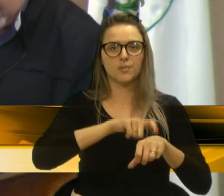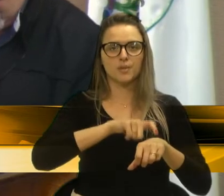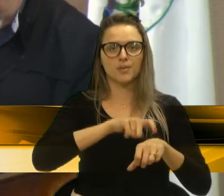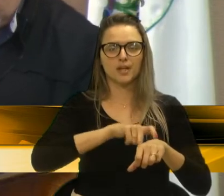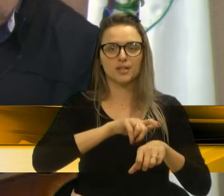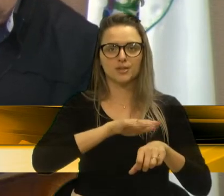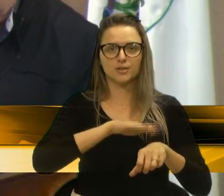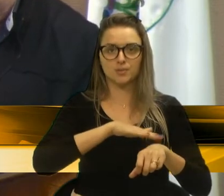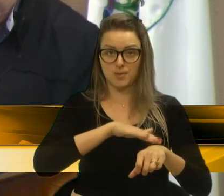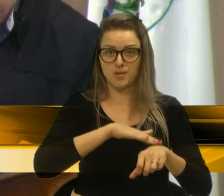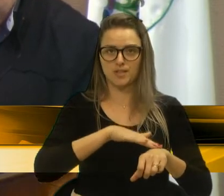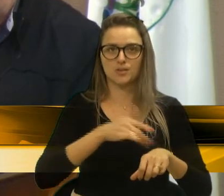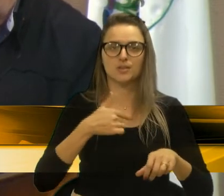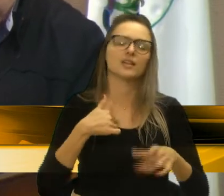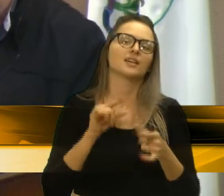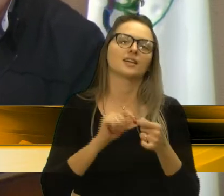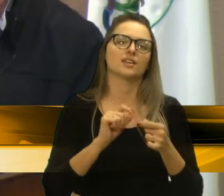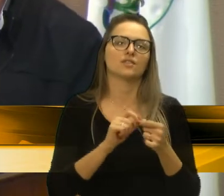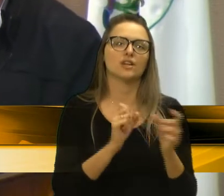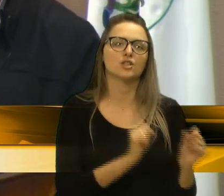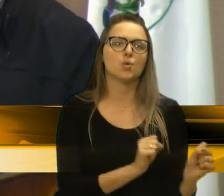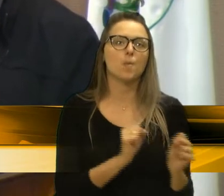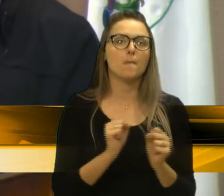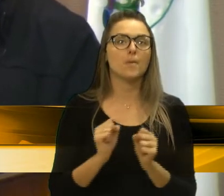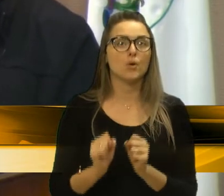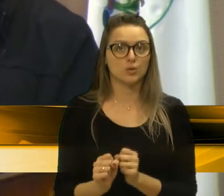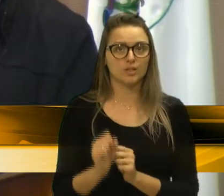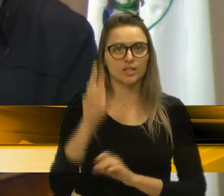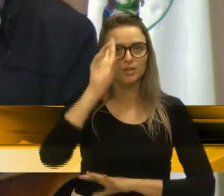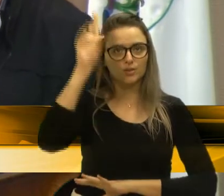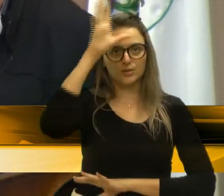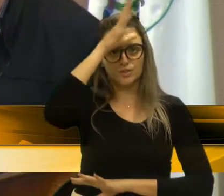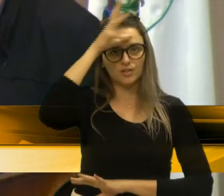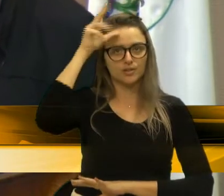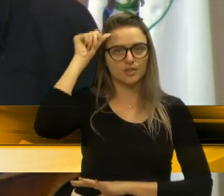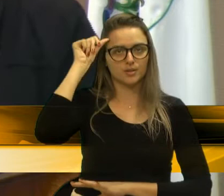dá o poder ao prefeito para que